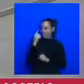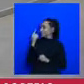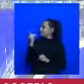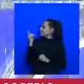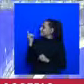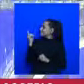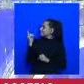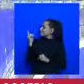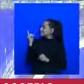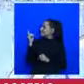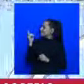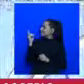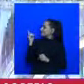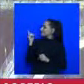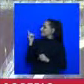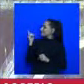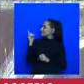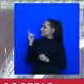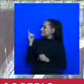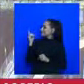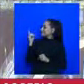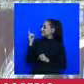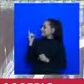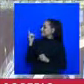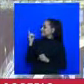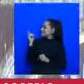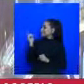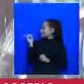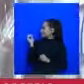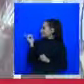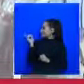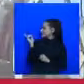Bolas posicionadas. Valendo.